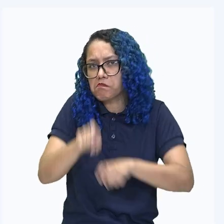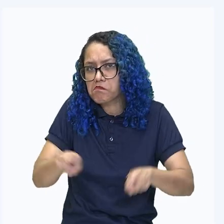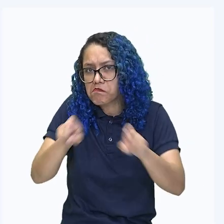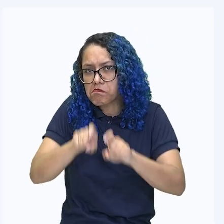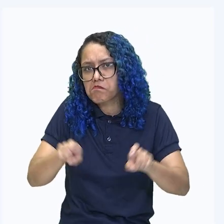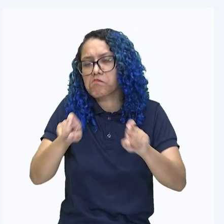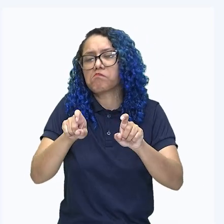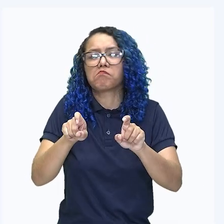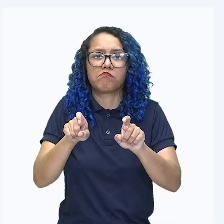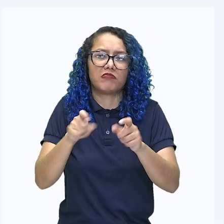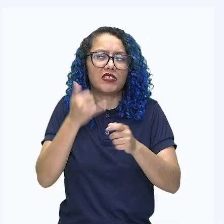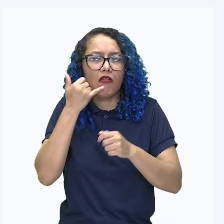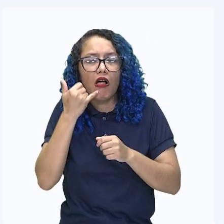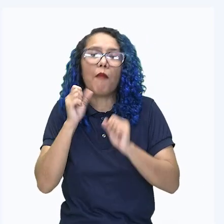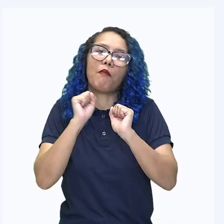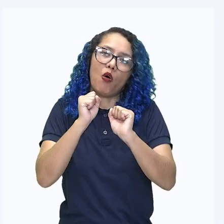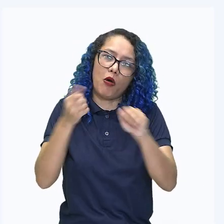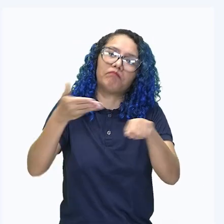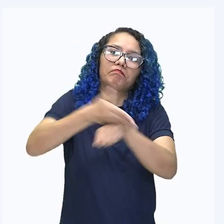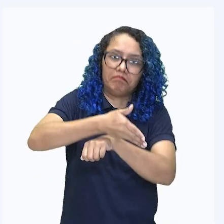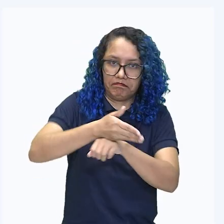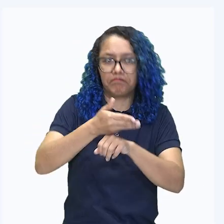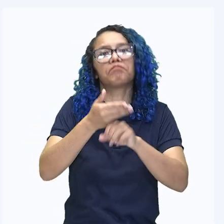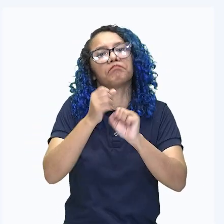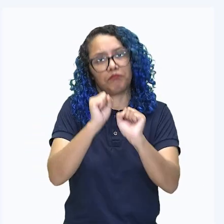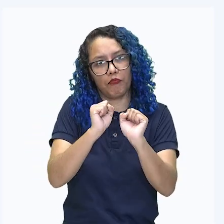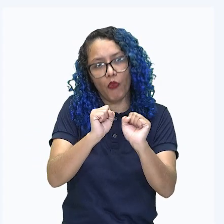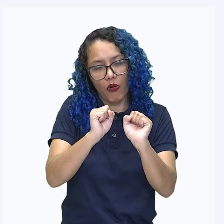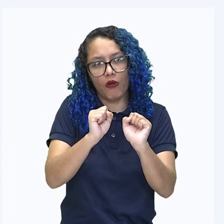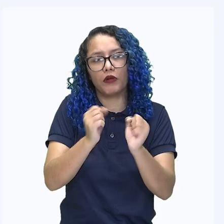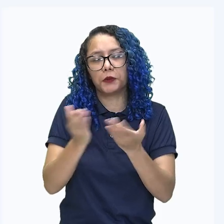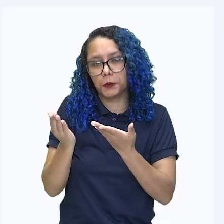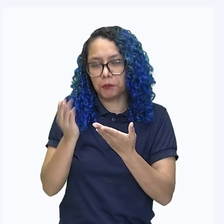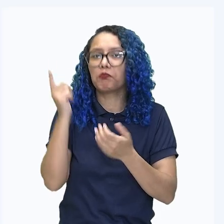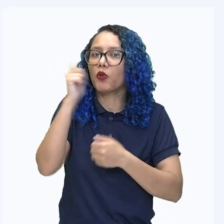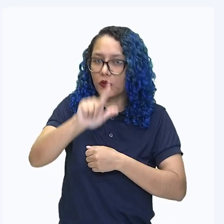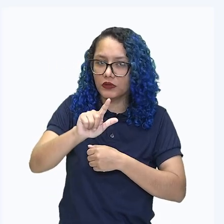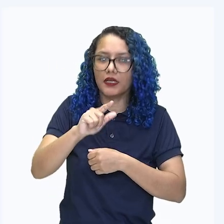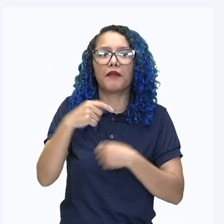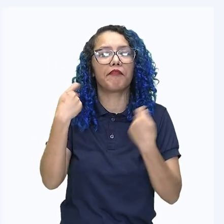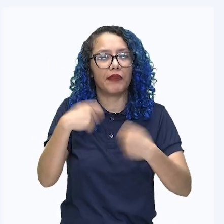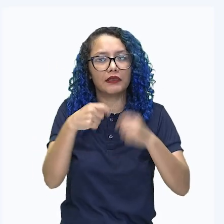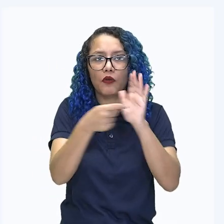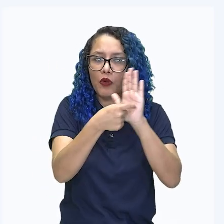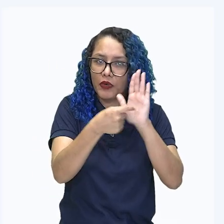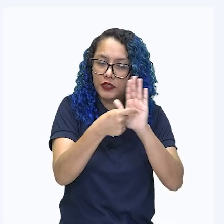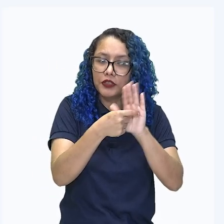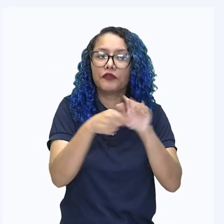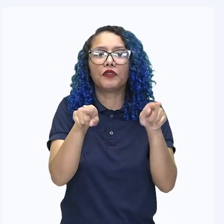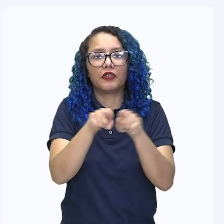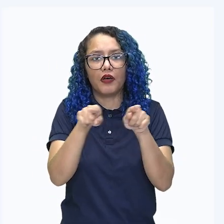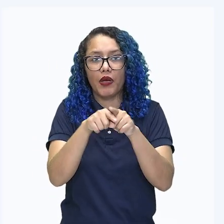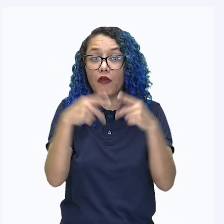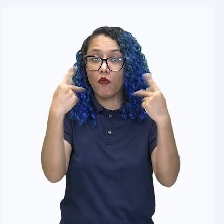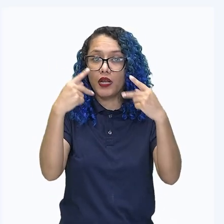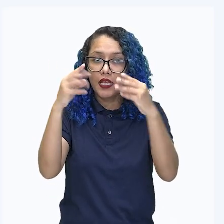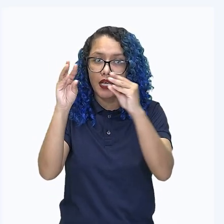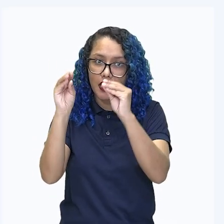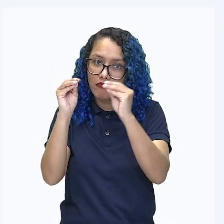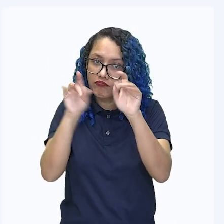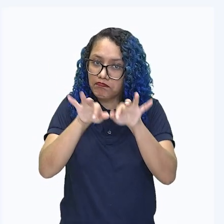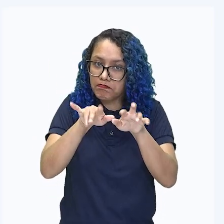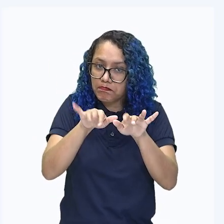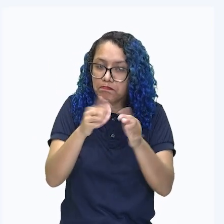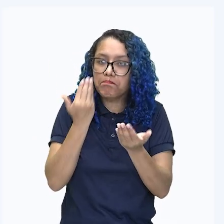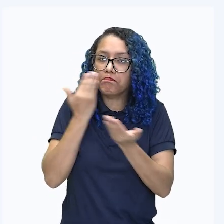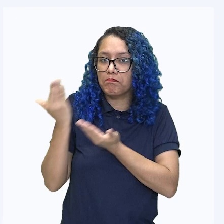computador PC, do celular. Então, eu tenho que ter um navegador desse de internet e digitar na barra de endereço